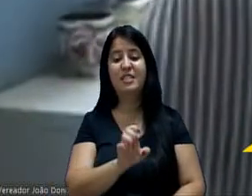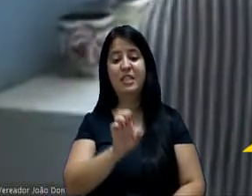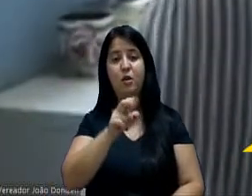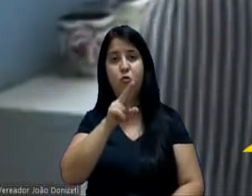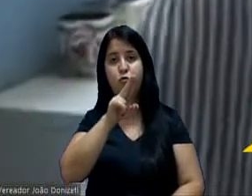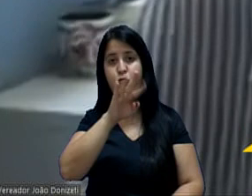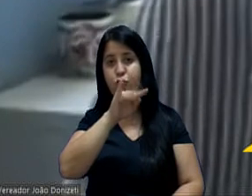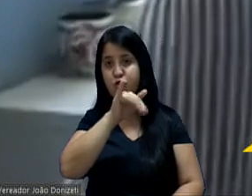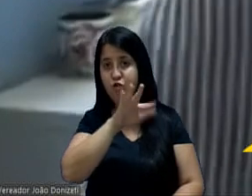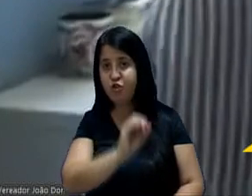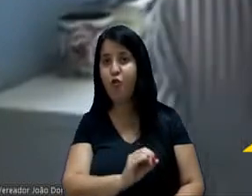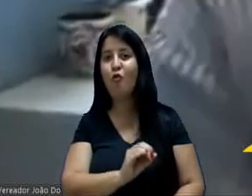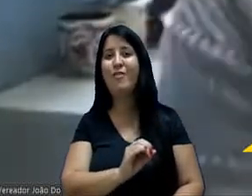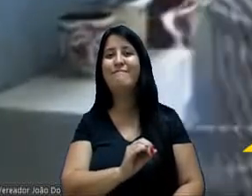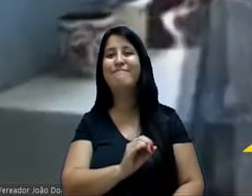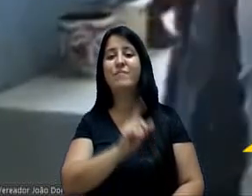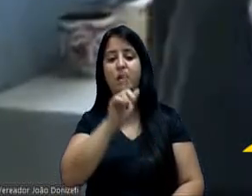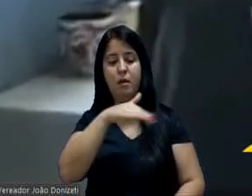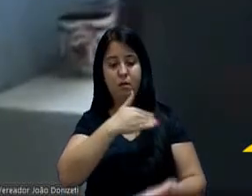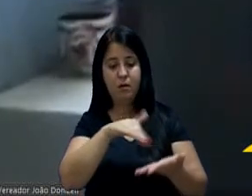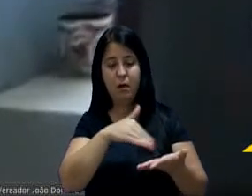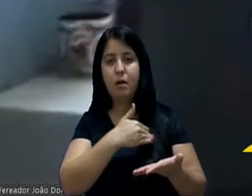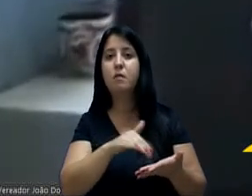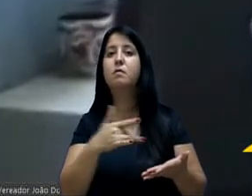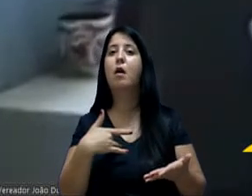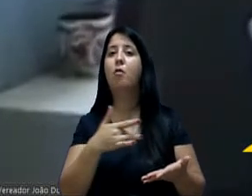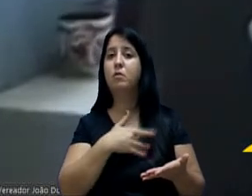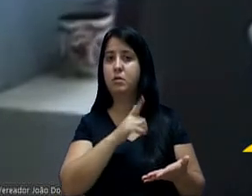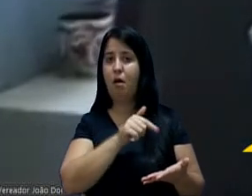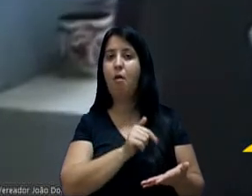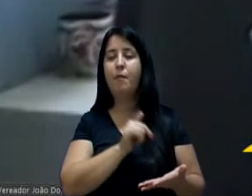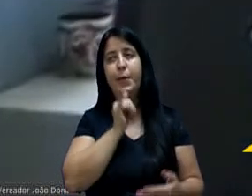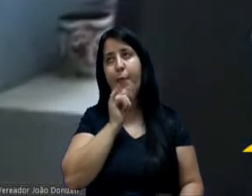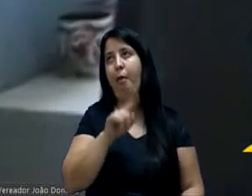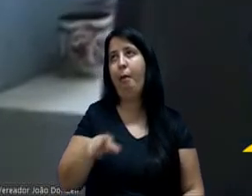Secretaria de Saúde. Não nos cabe a nós dizer, 100% isso